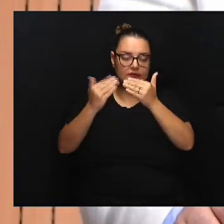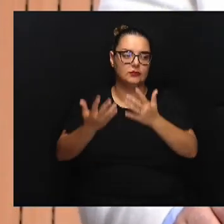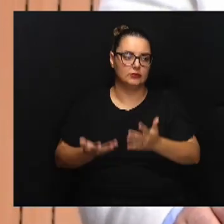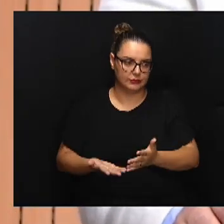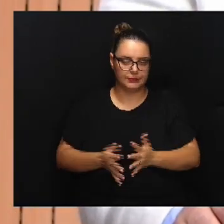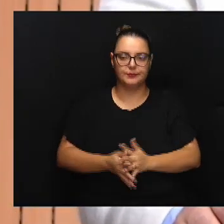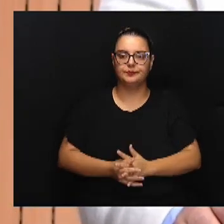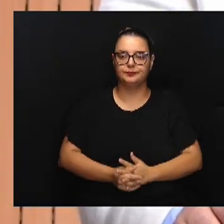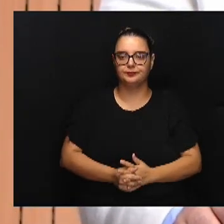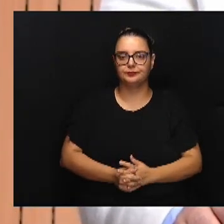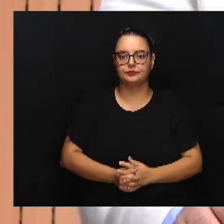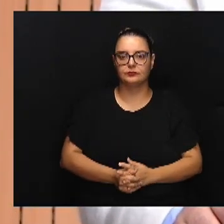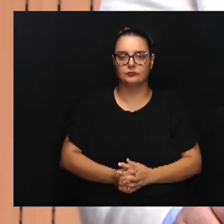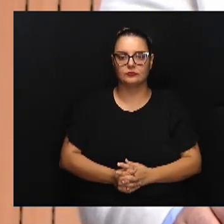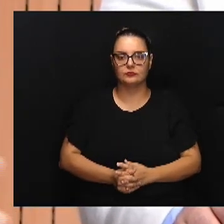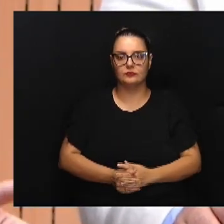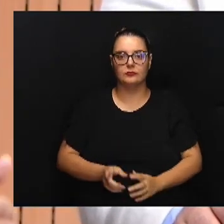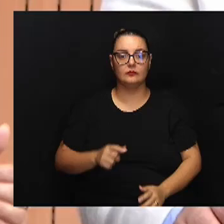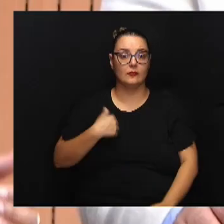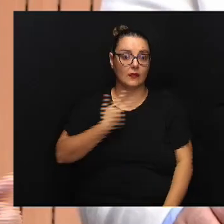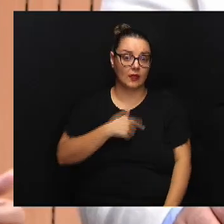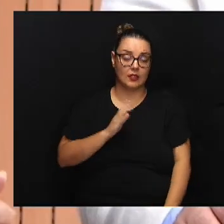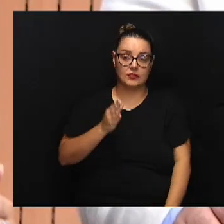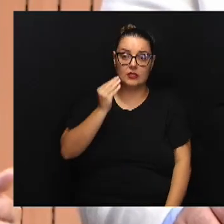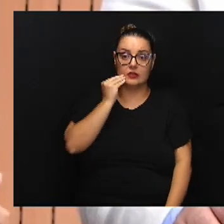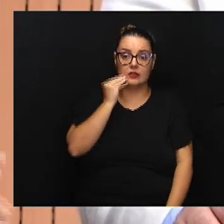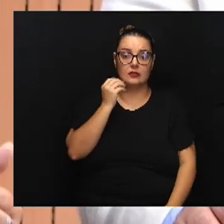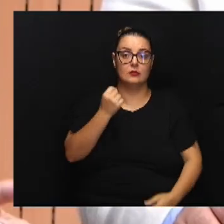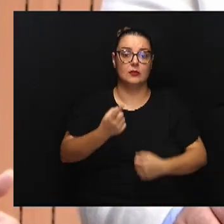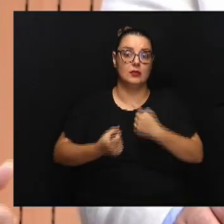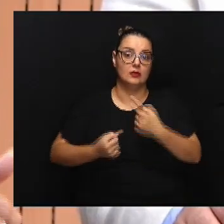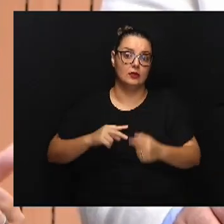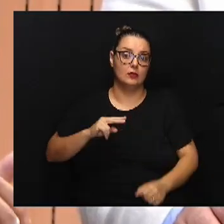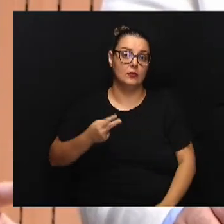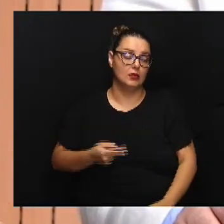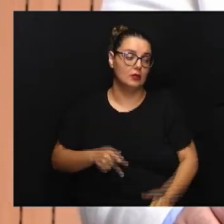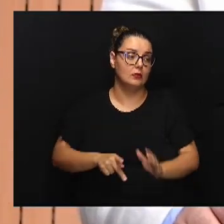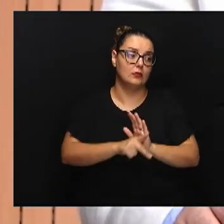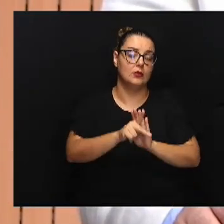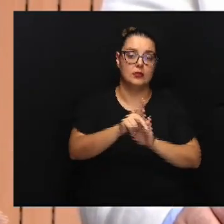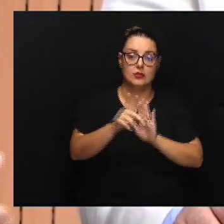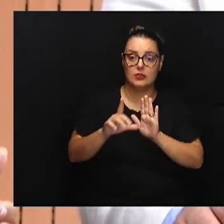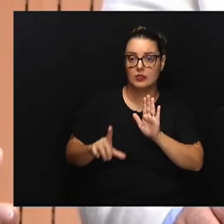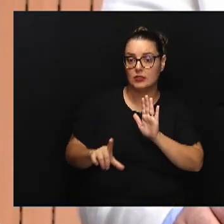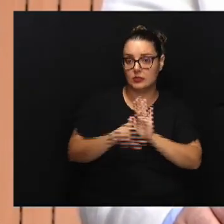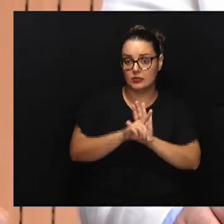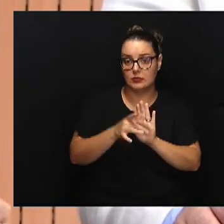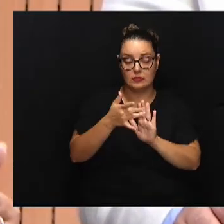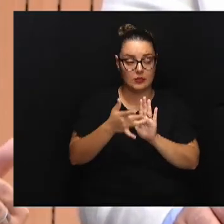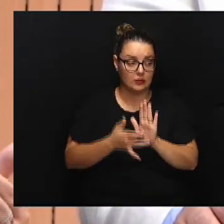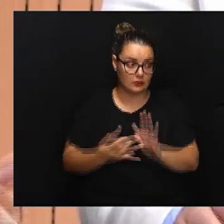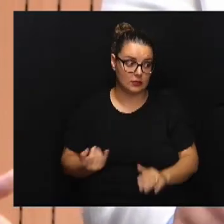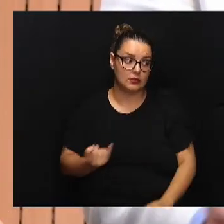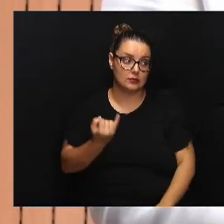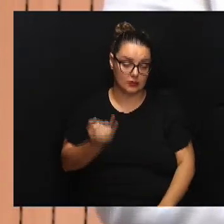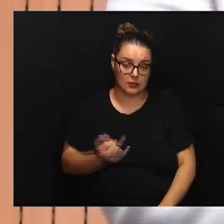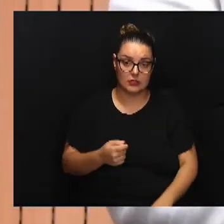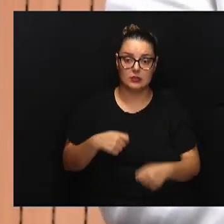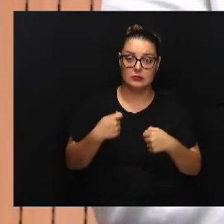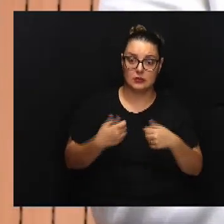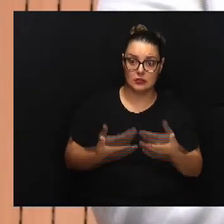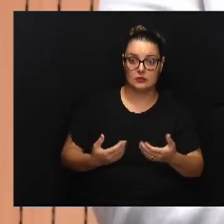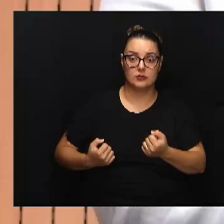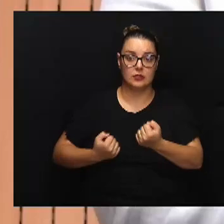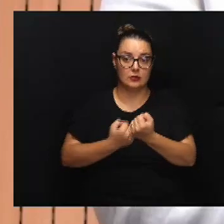E nós já tentamos aqui algumas vezes apresentar projetos de lei pautando essa necessidade, essa importância de poder apoiar